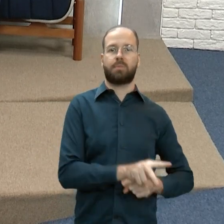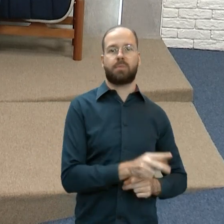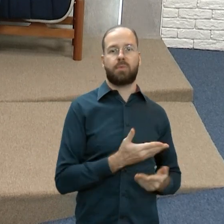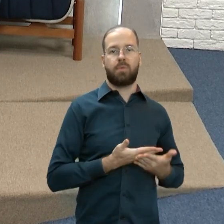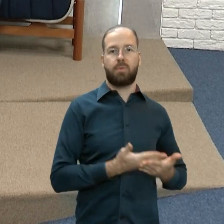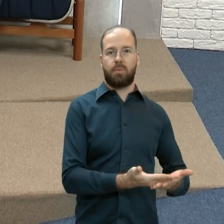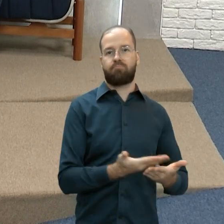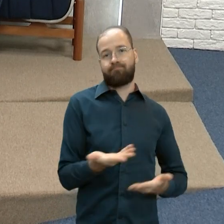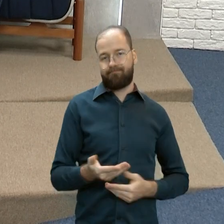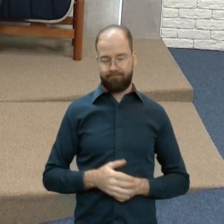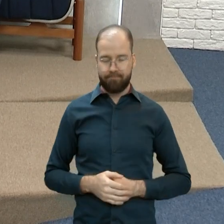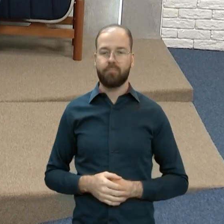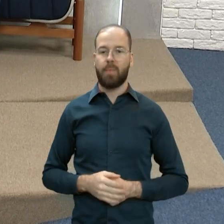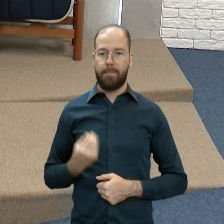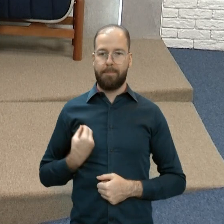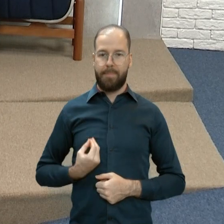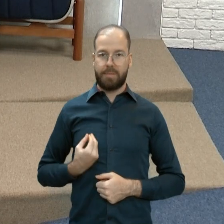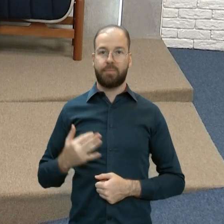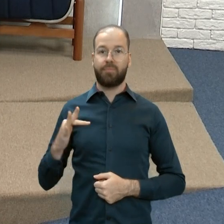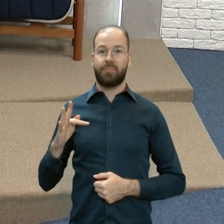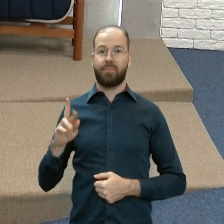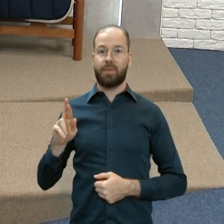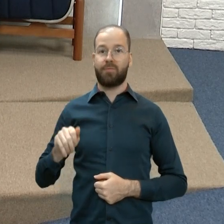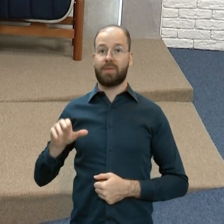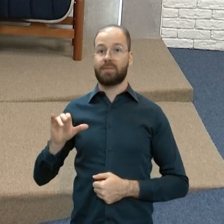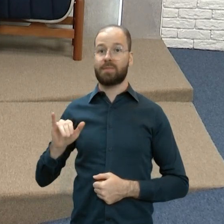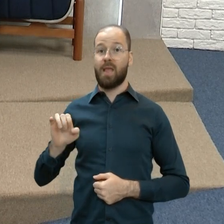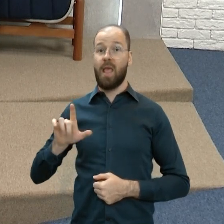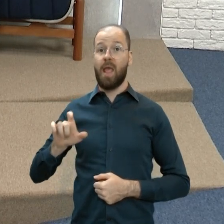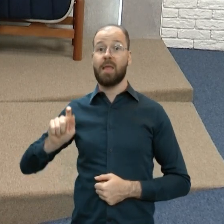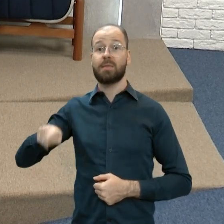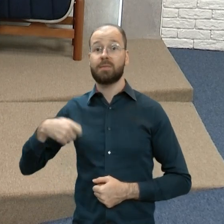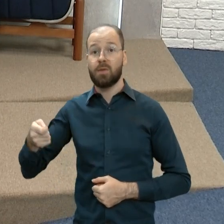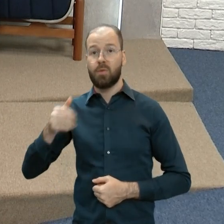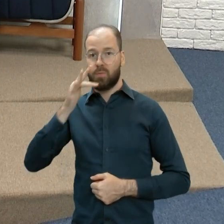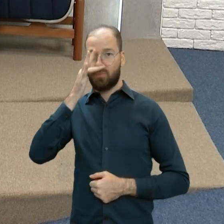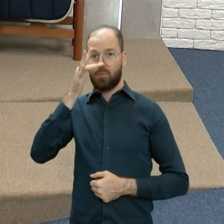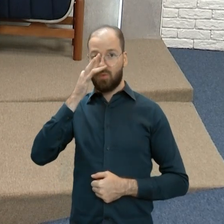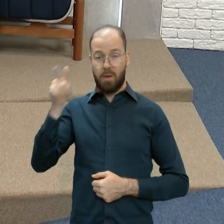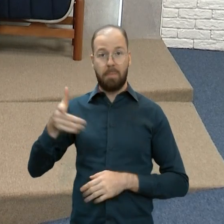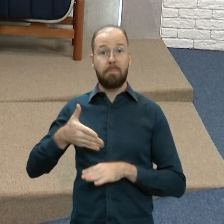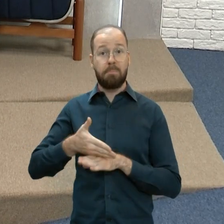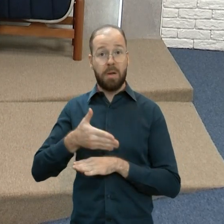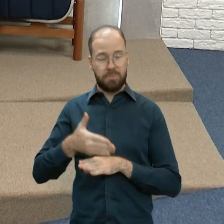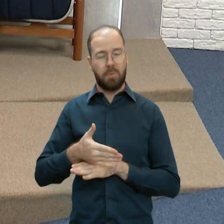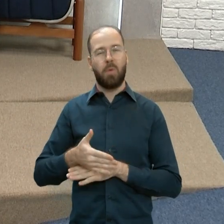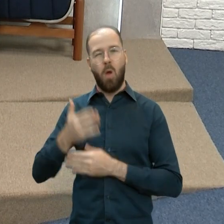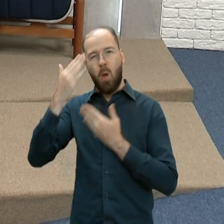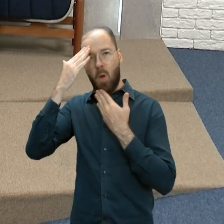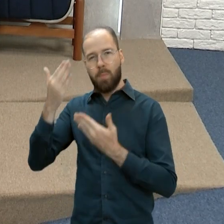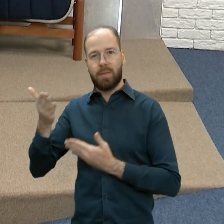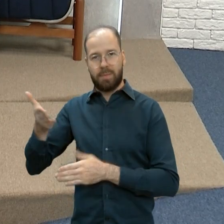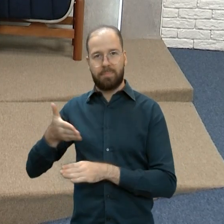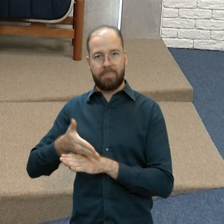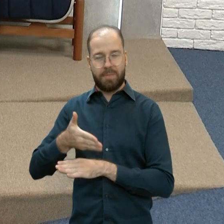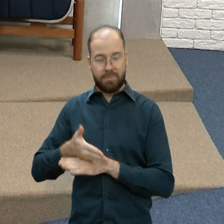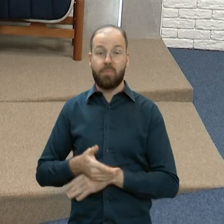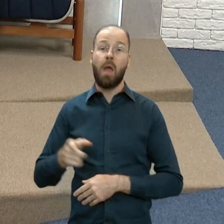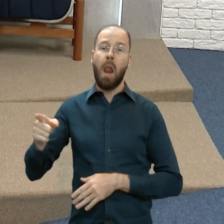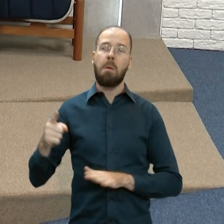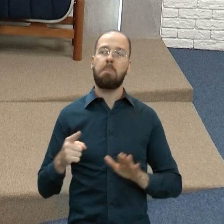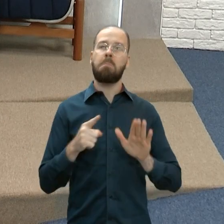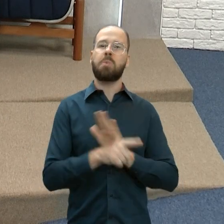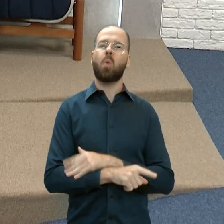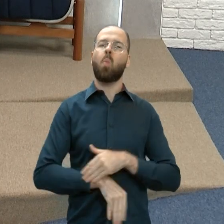aqui a participação da Franciele Olga Moreira. Muito obrigado pela sua participação, Franciele. E aí ela fala assim, qual que é o melhor termo